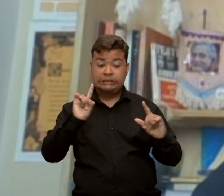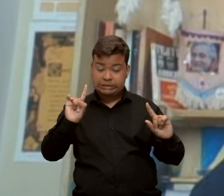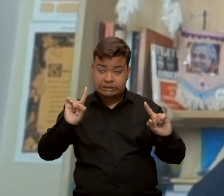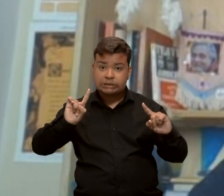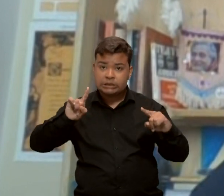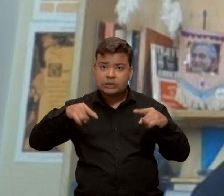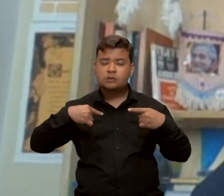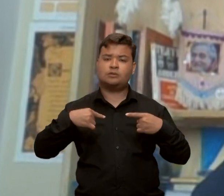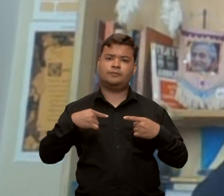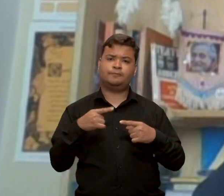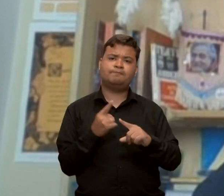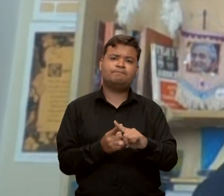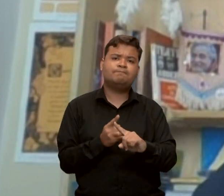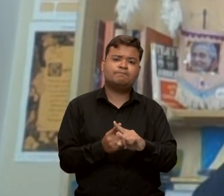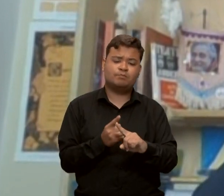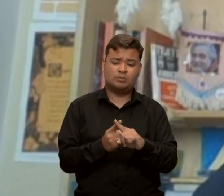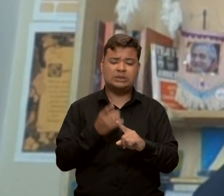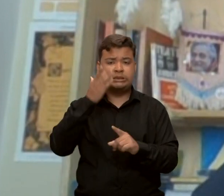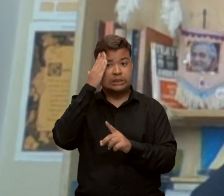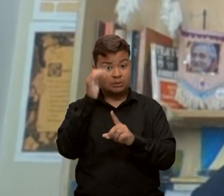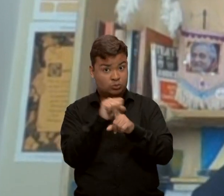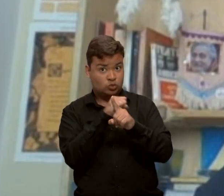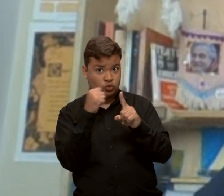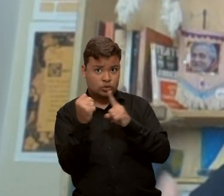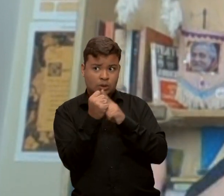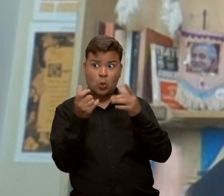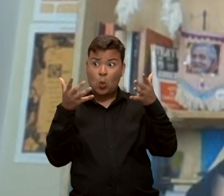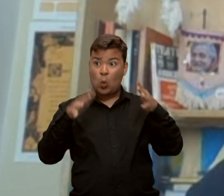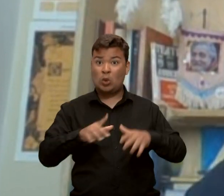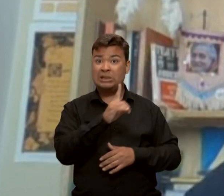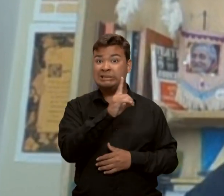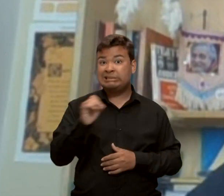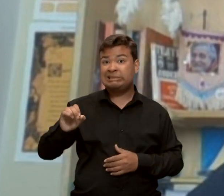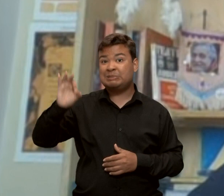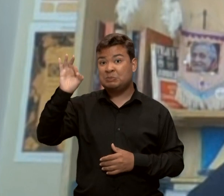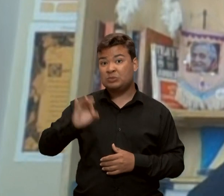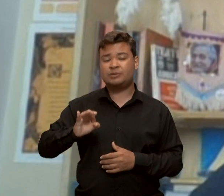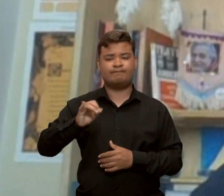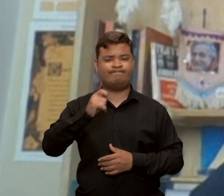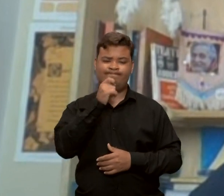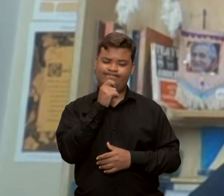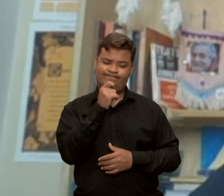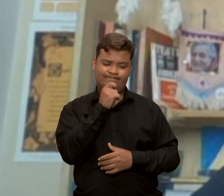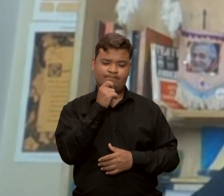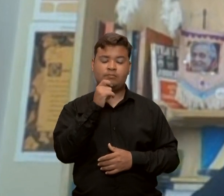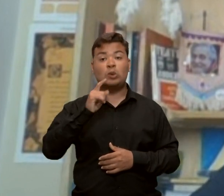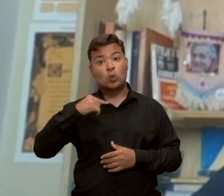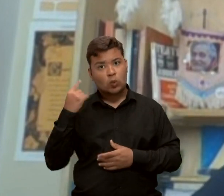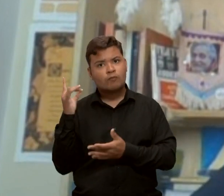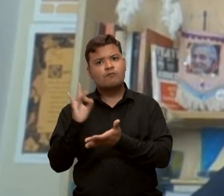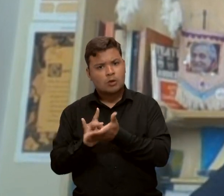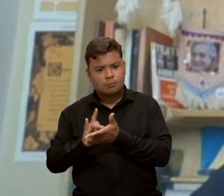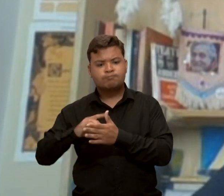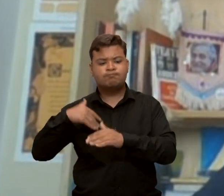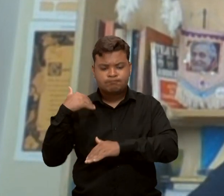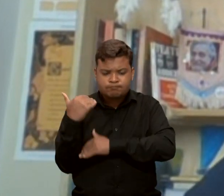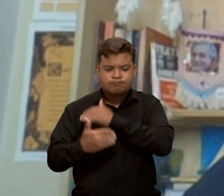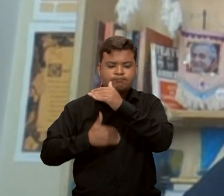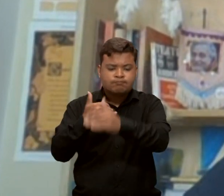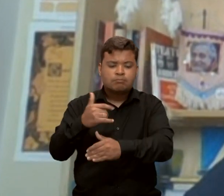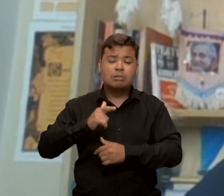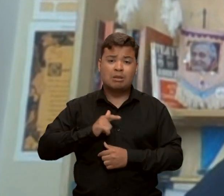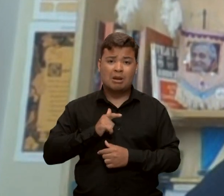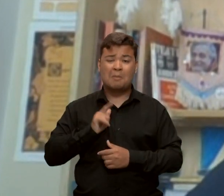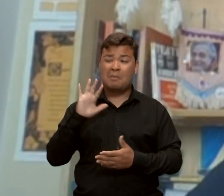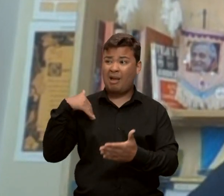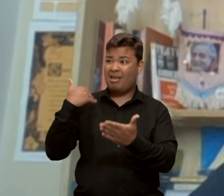porque a gente ainda não tem uma sociedade plenamente inclusiva, nós estamos caminhando e avançando, sim, mas a gente ainda encontra alguns desafios, mas